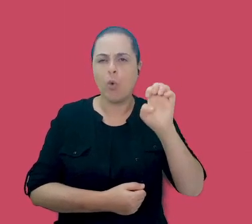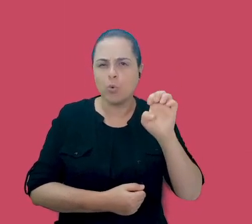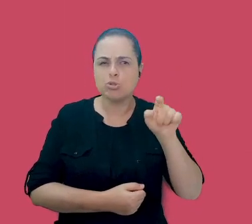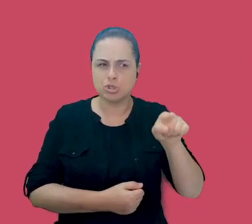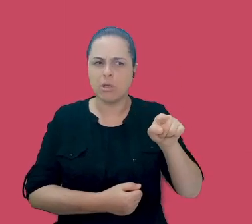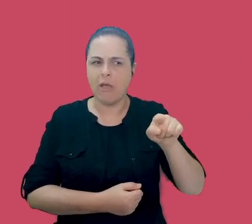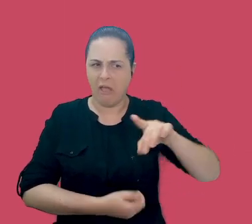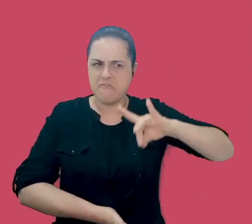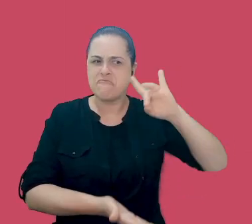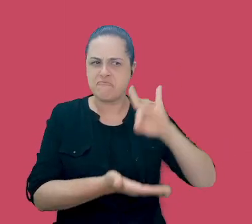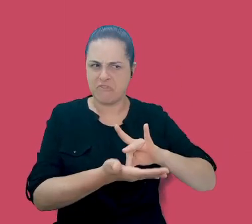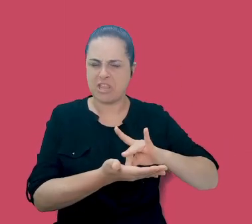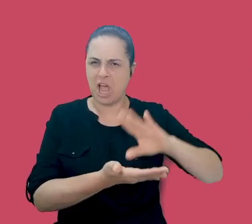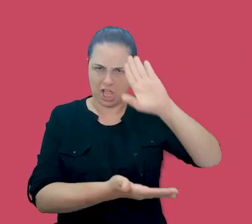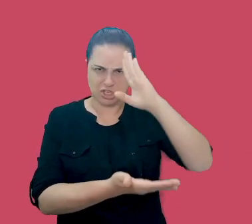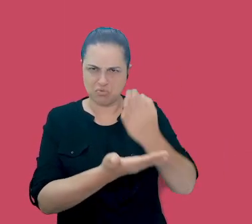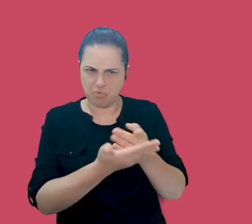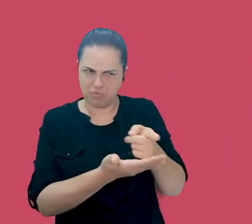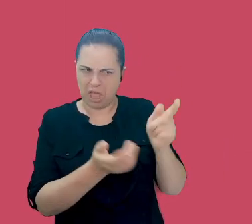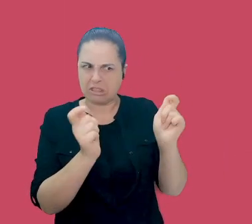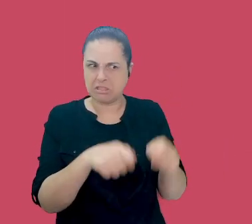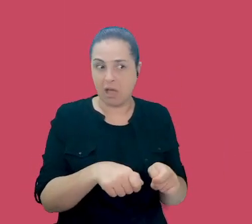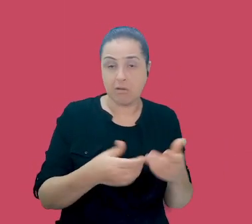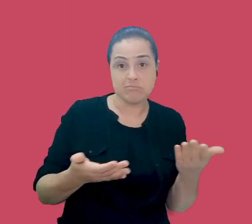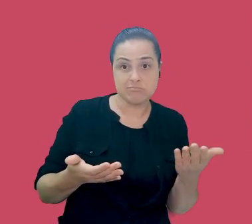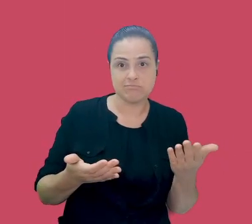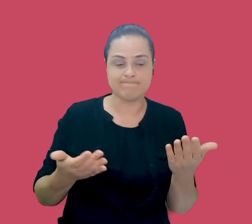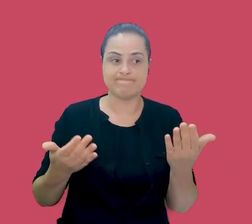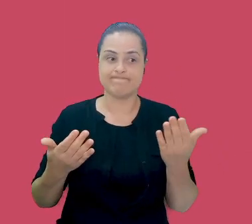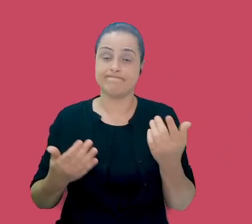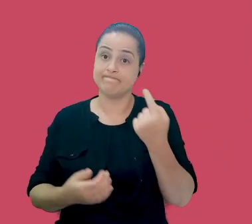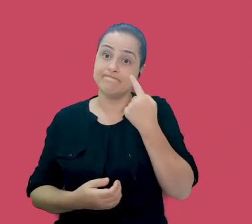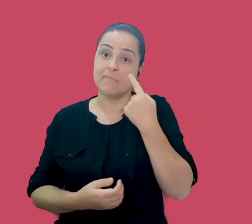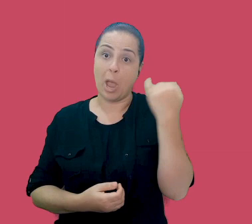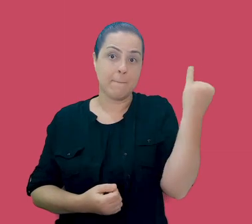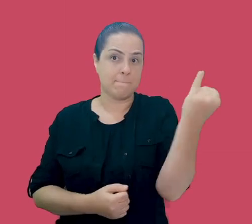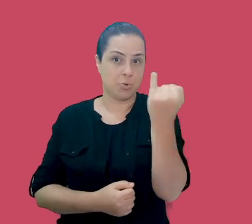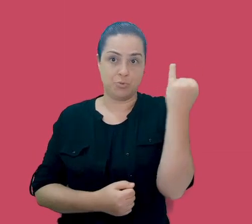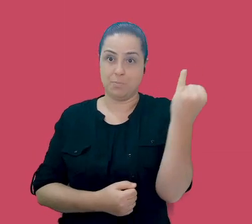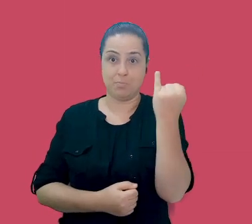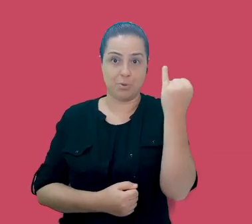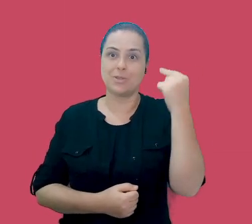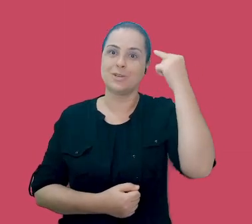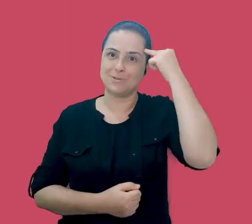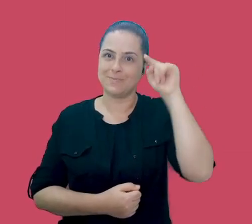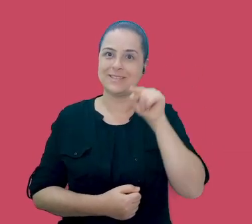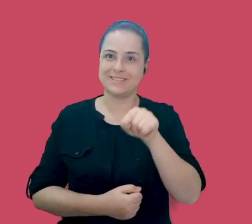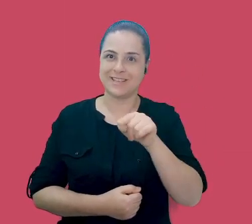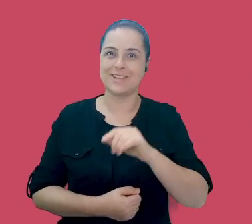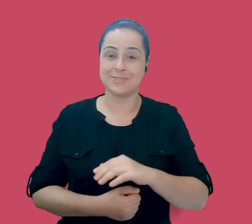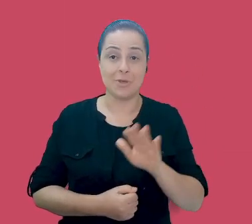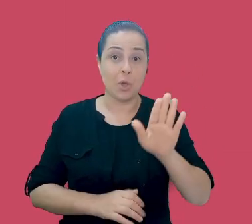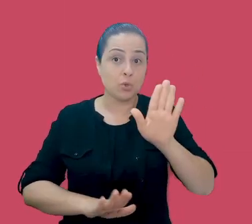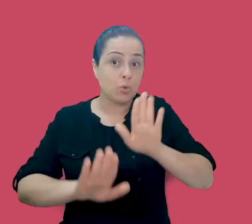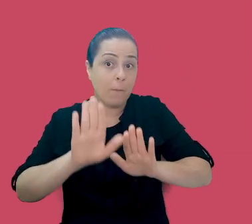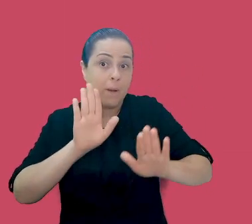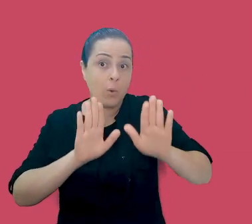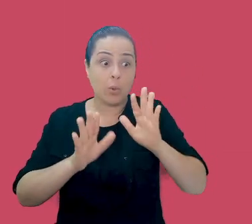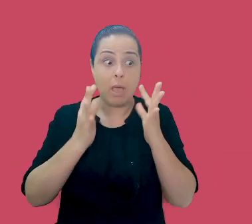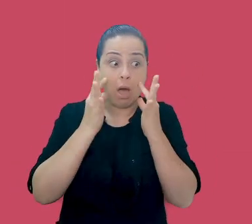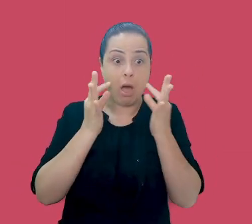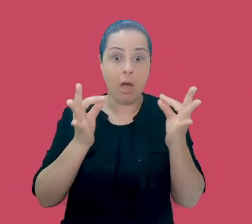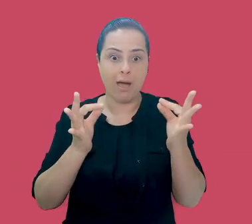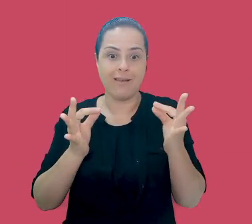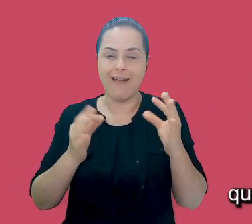fonte idônea, etc. Eu acho que isso é super central, esse cuidado. Uma coisa